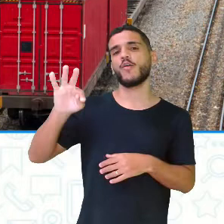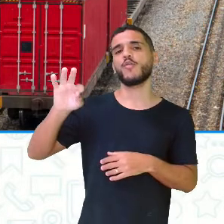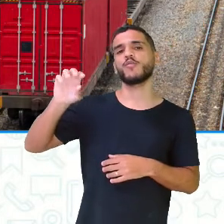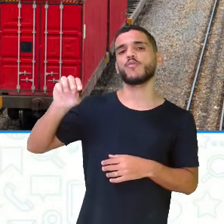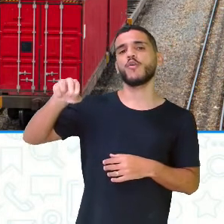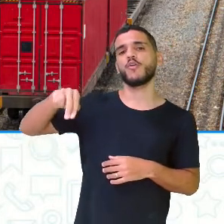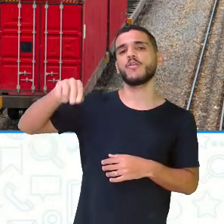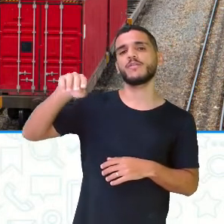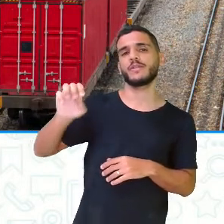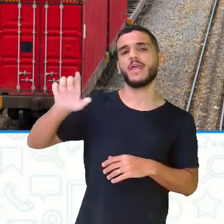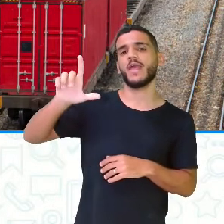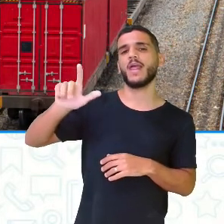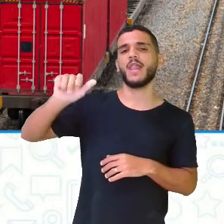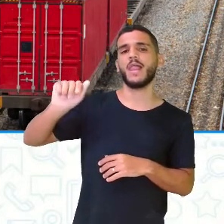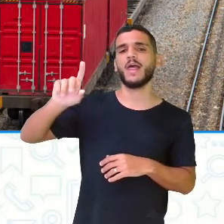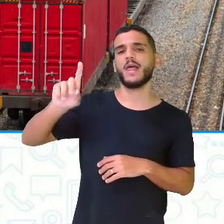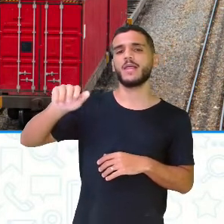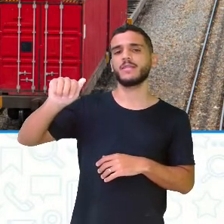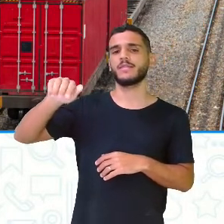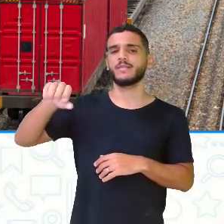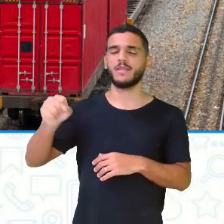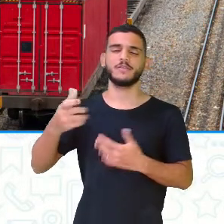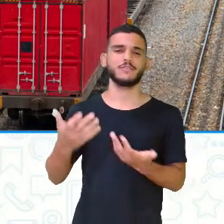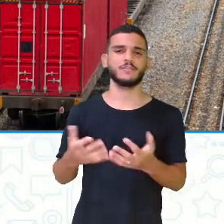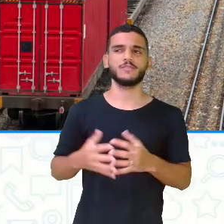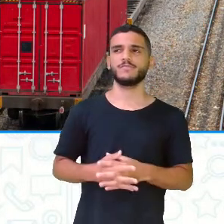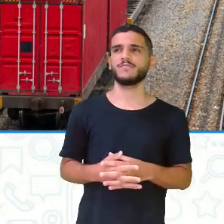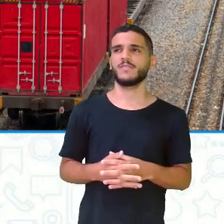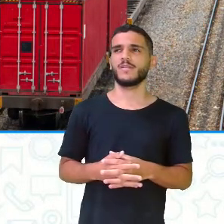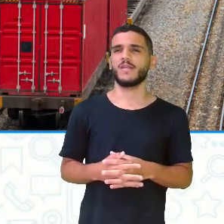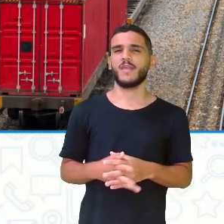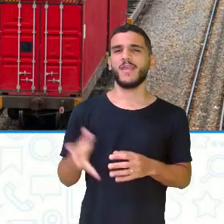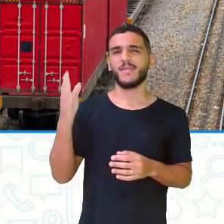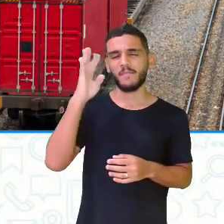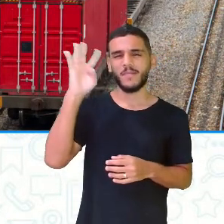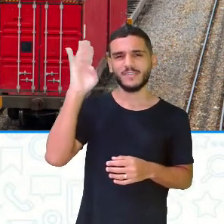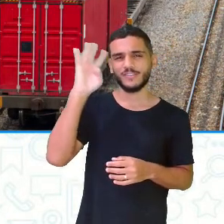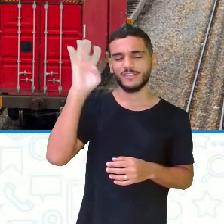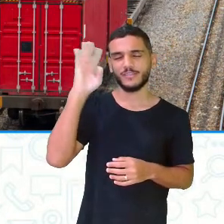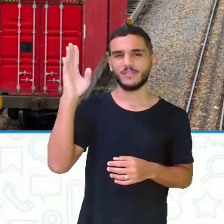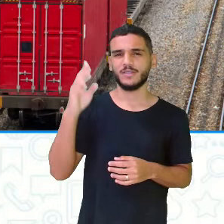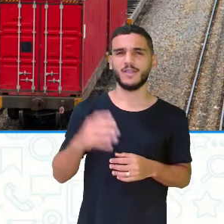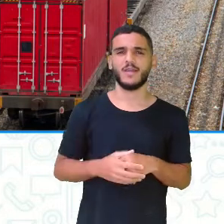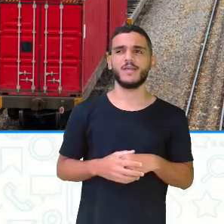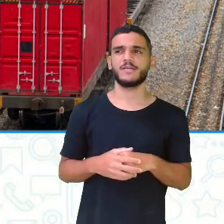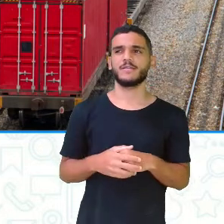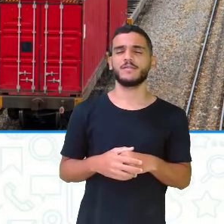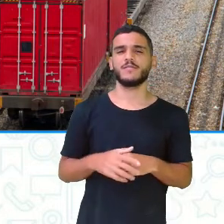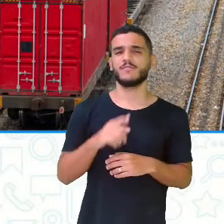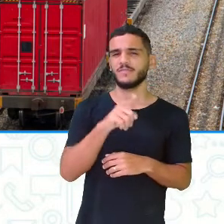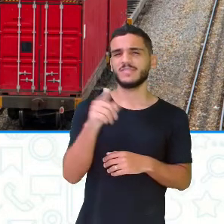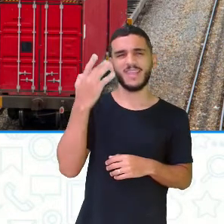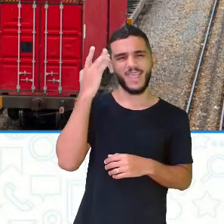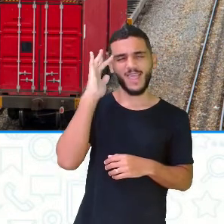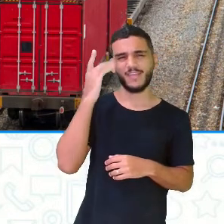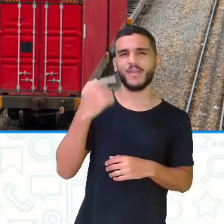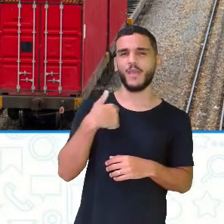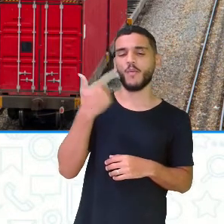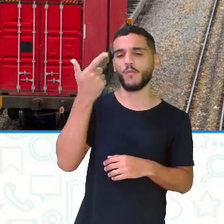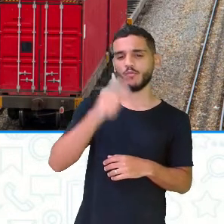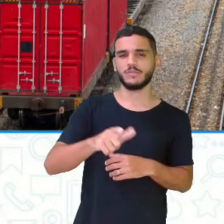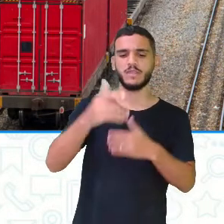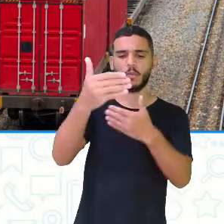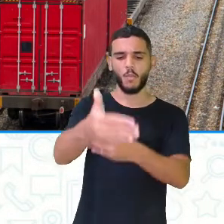que tem para pesar. Vocês acham que eu conseguiria pegar um container desse e colocar na balança